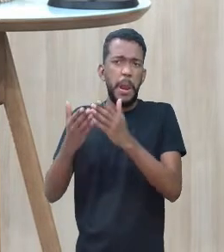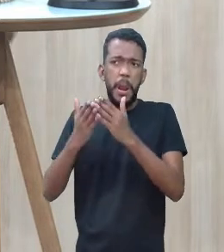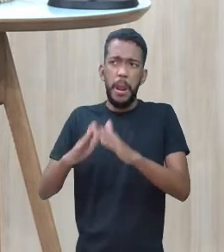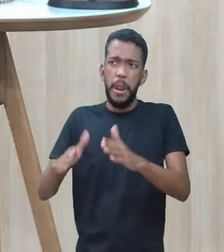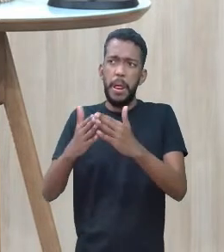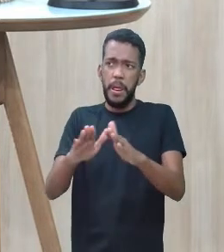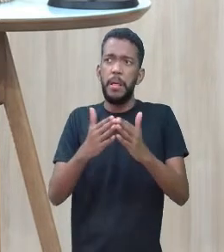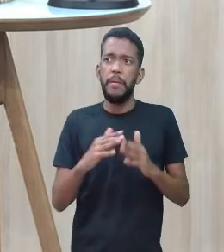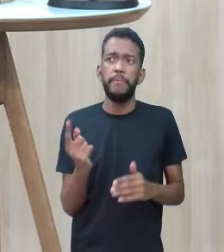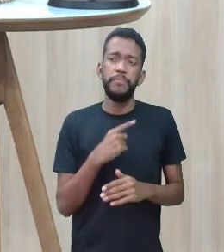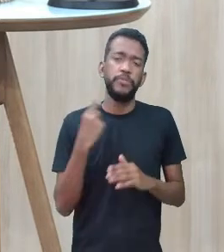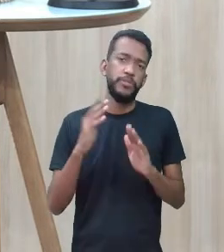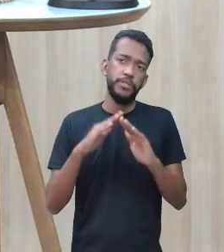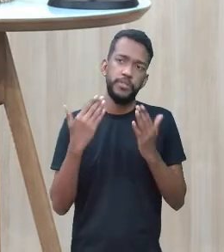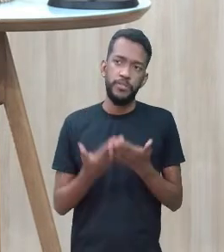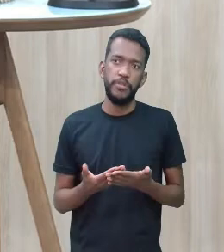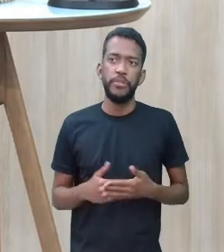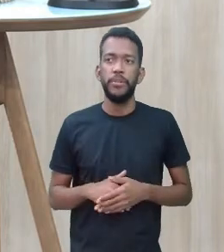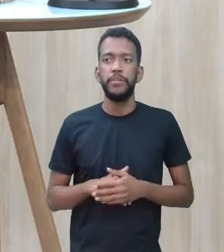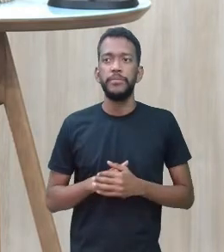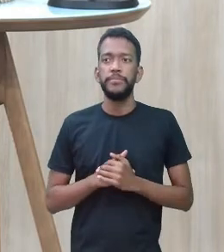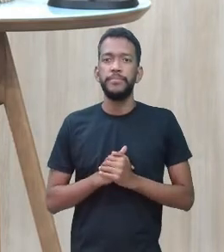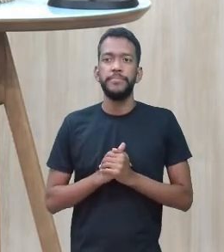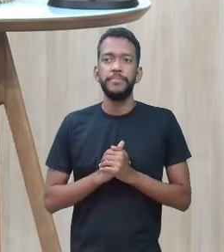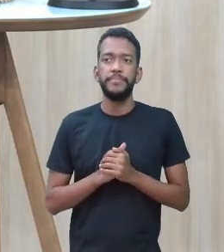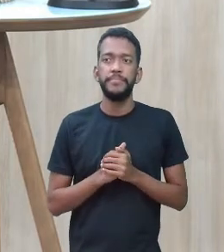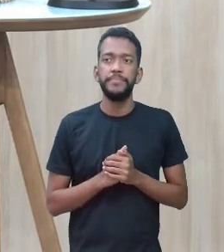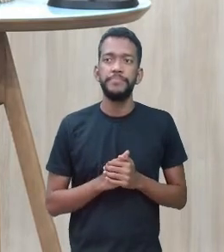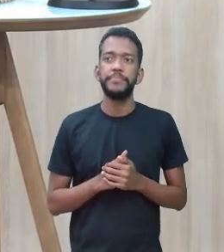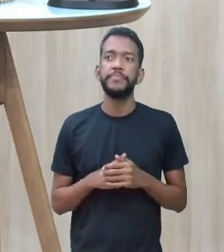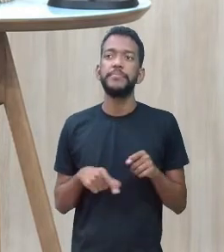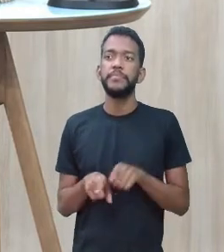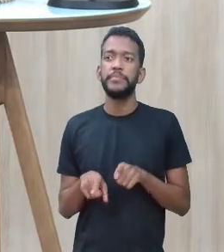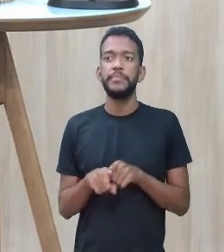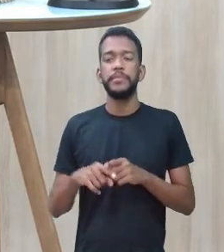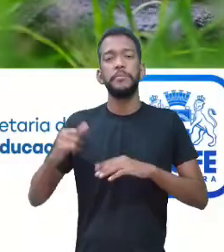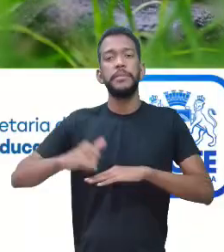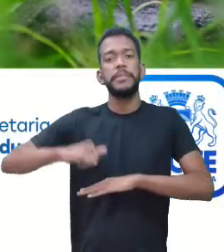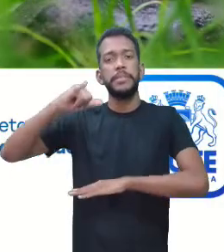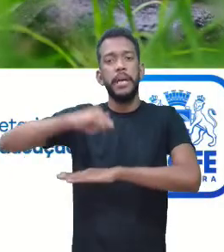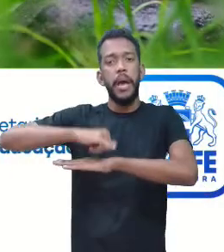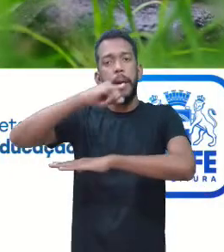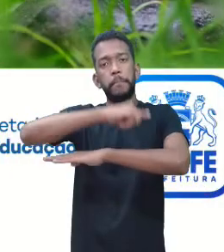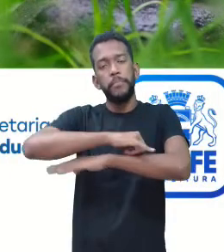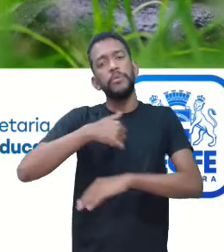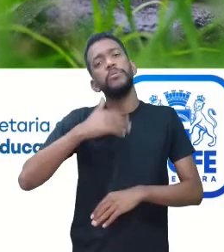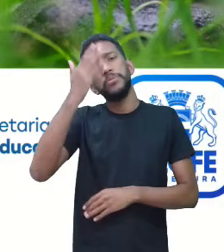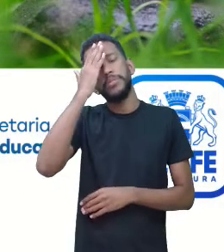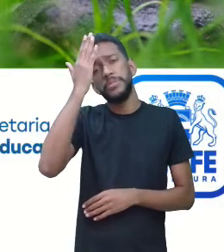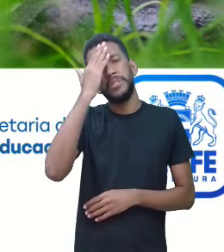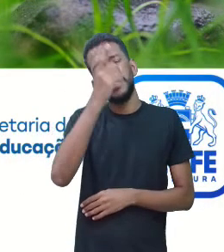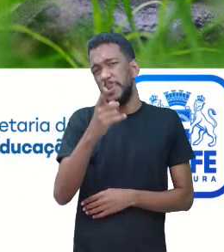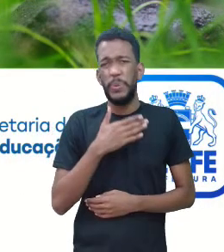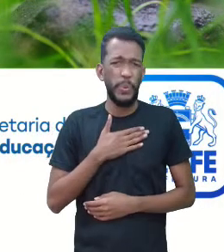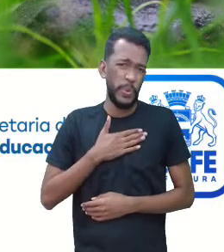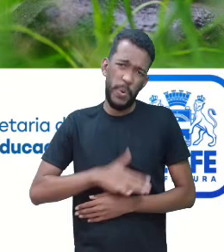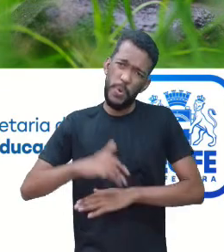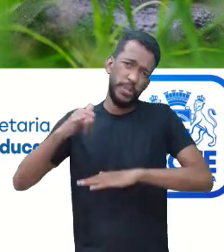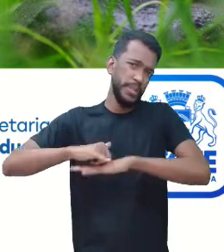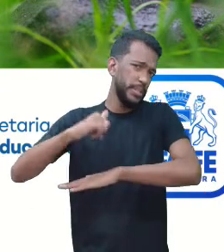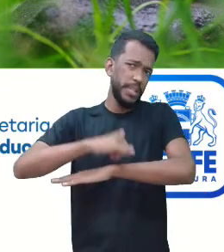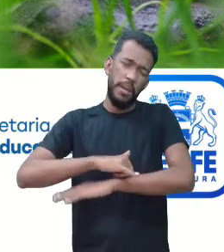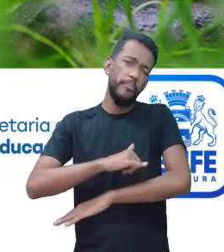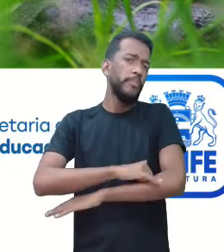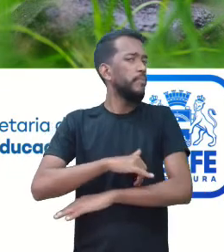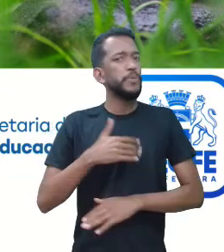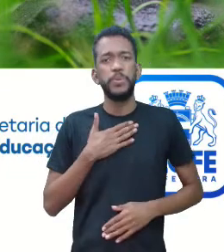com o jardim da nossa escola. O outro exemplo é a questão dos sapos. Eu sei que tem muita gente que não gosta, pessoal,